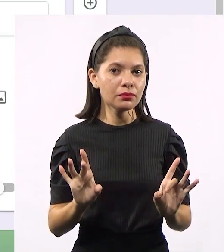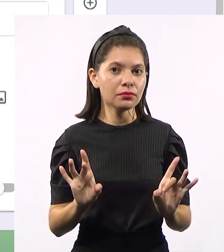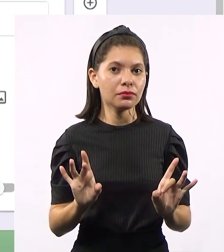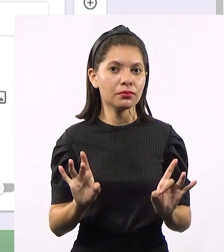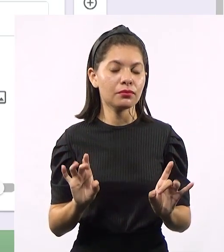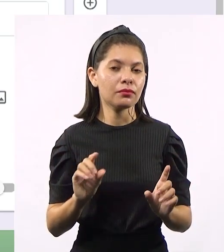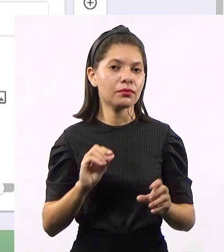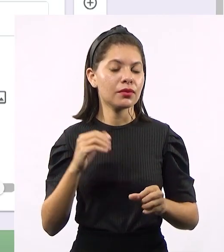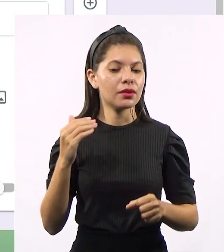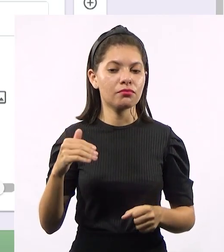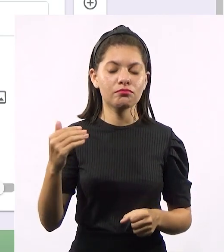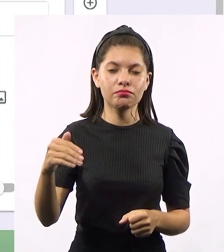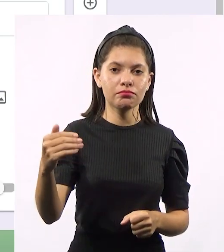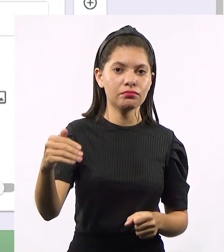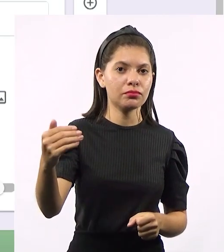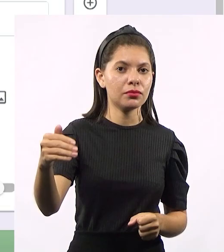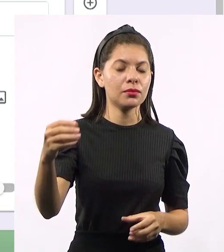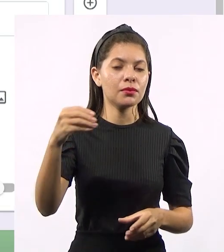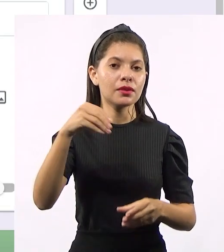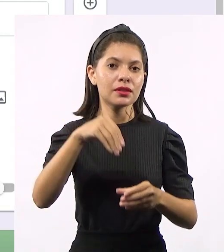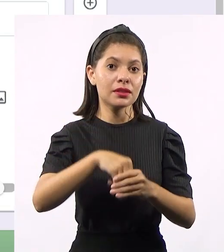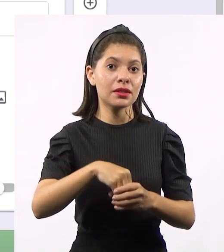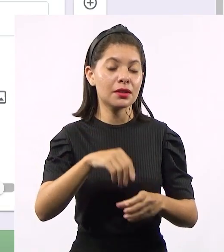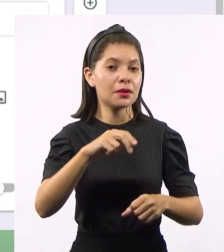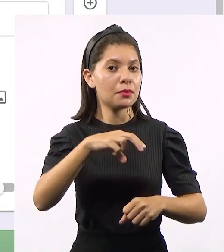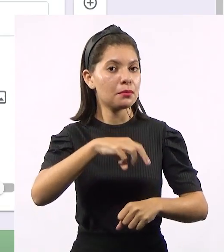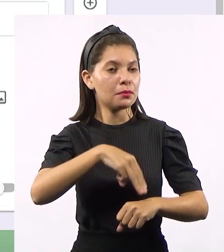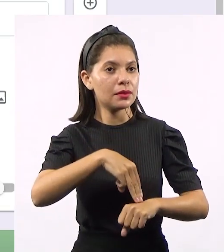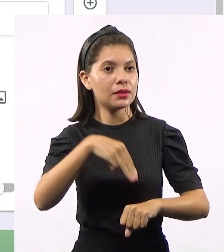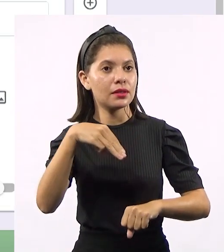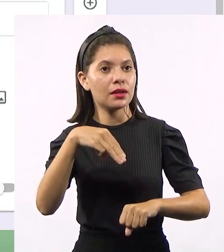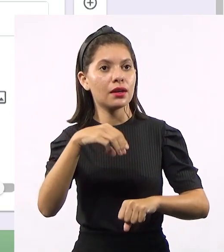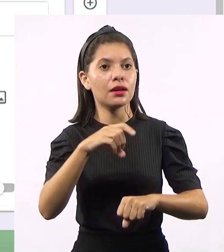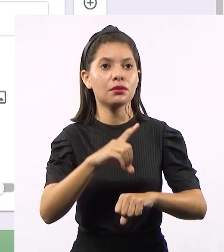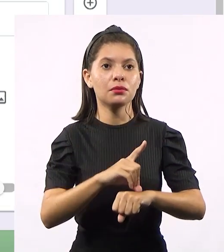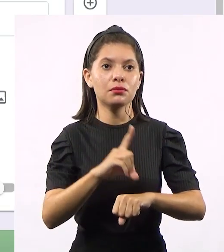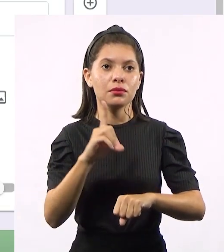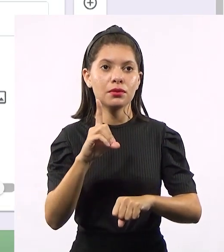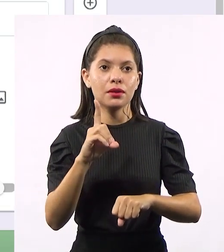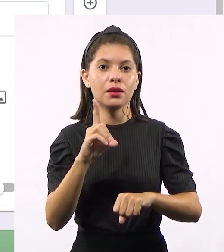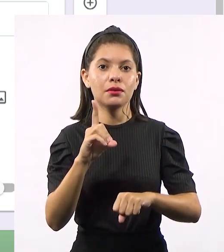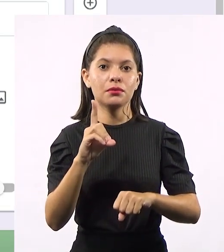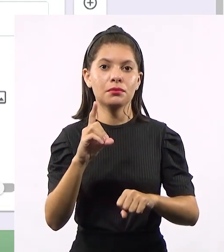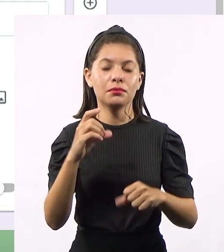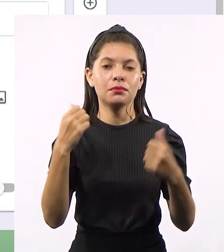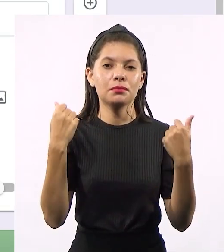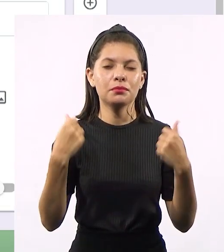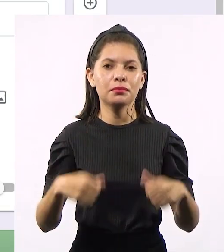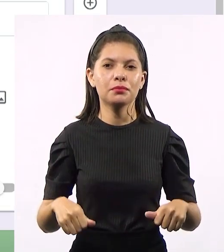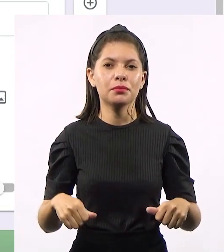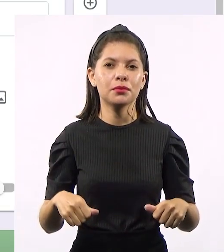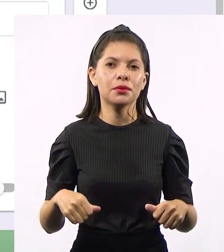E assim sucessivamente. Eu vou inserir mestrado, doutorado, e ainda eu posso